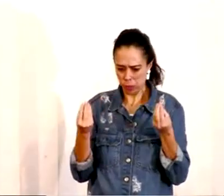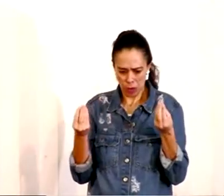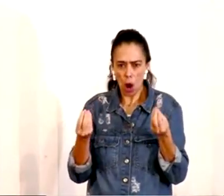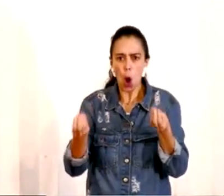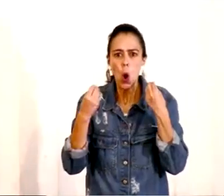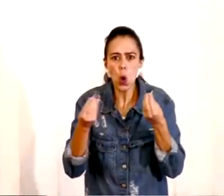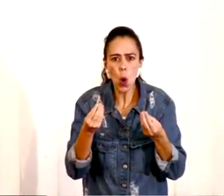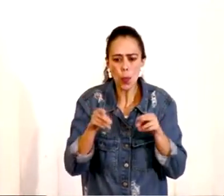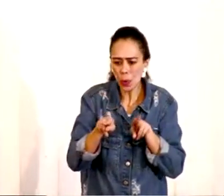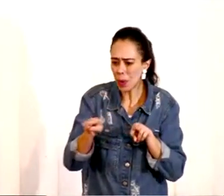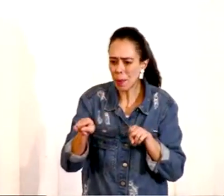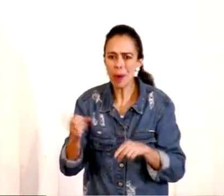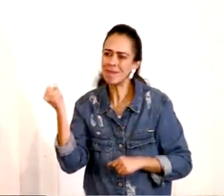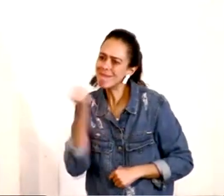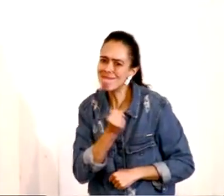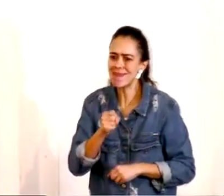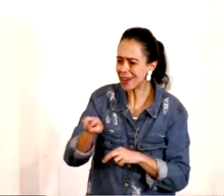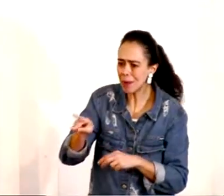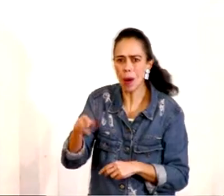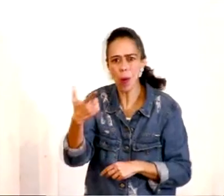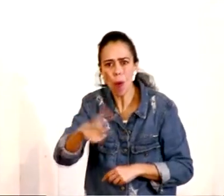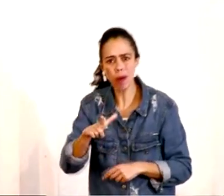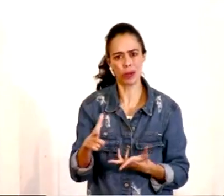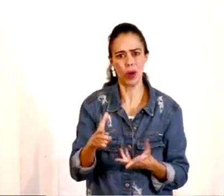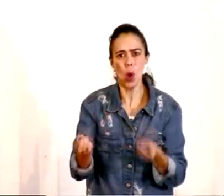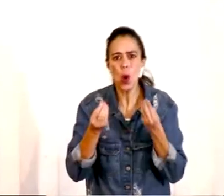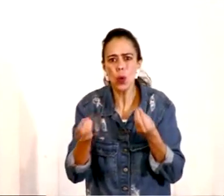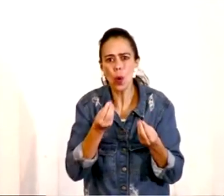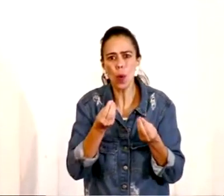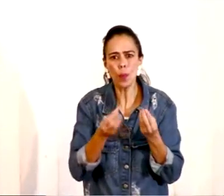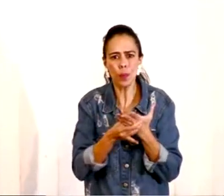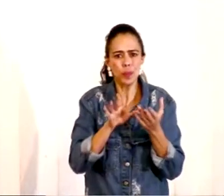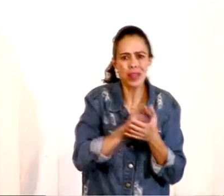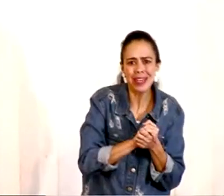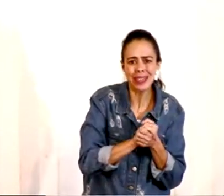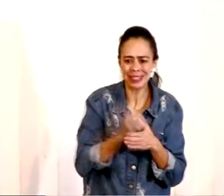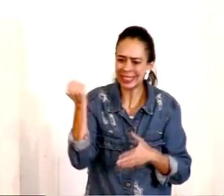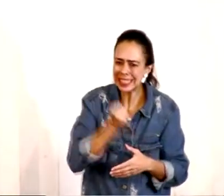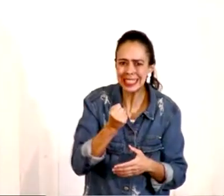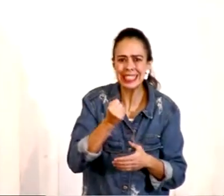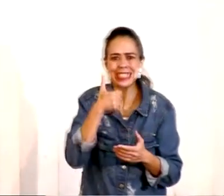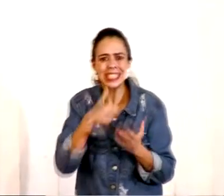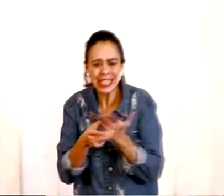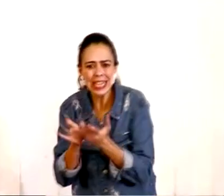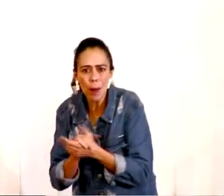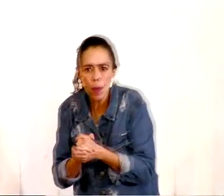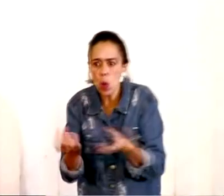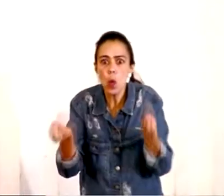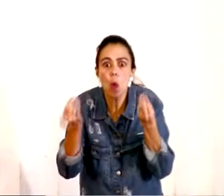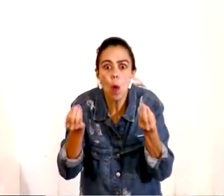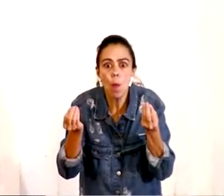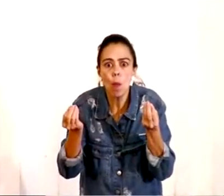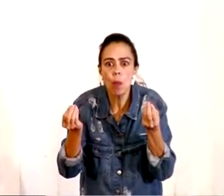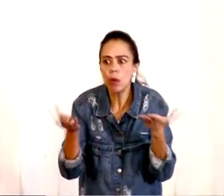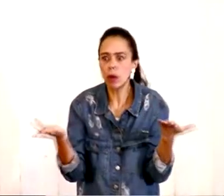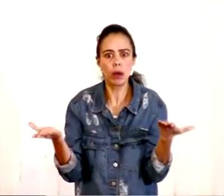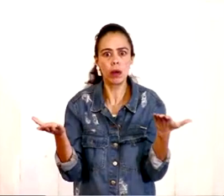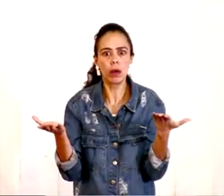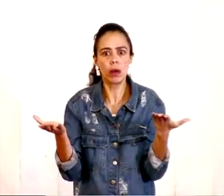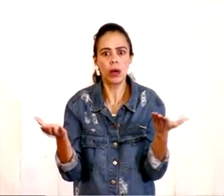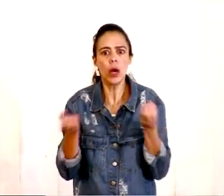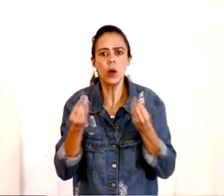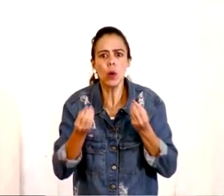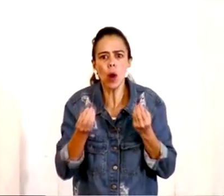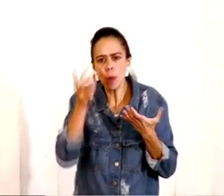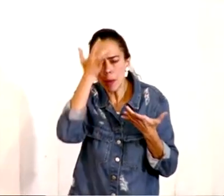pode matar a esposa, ou a esposa matar o marido? Onde está o